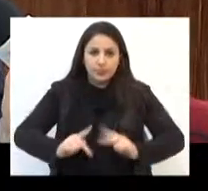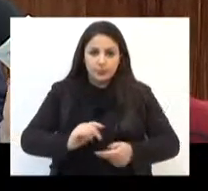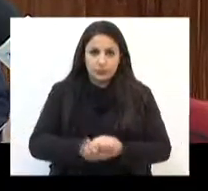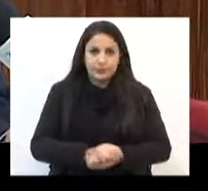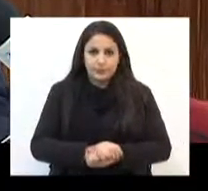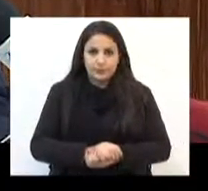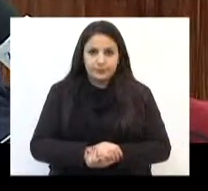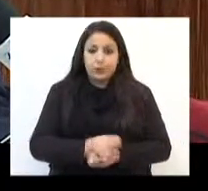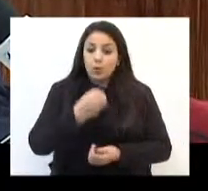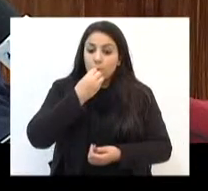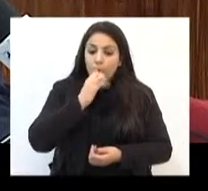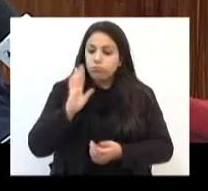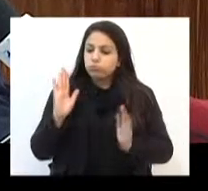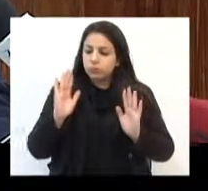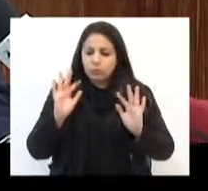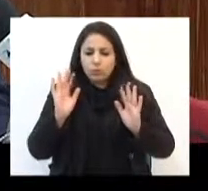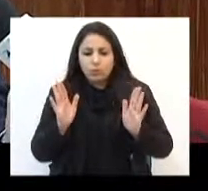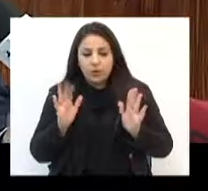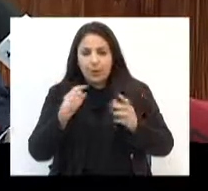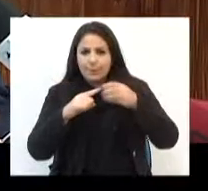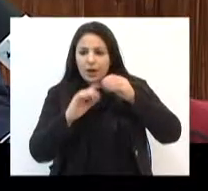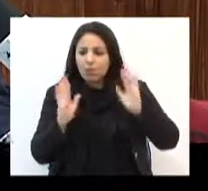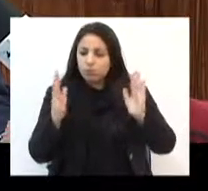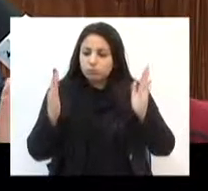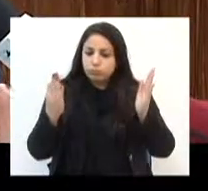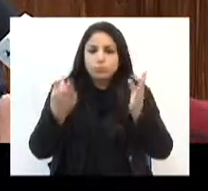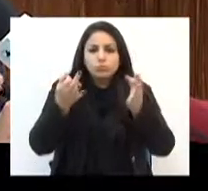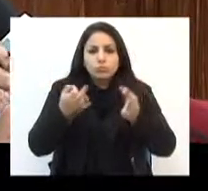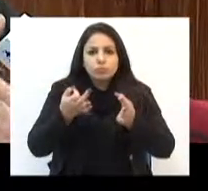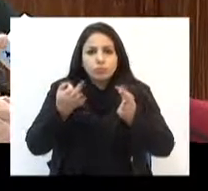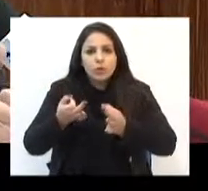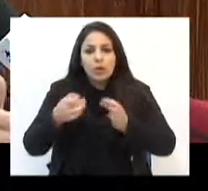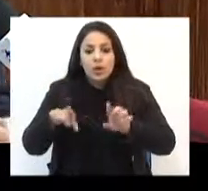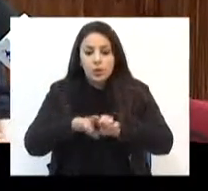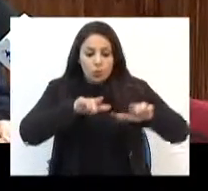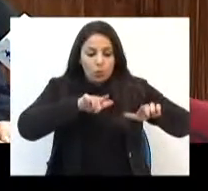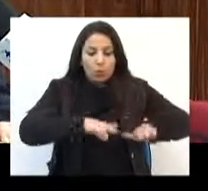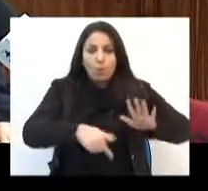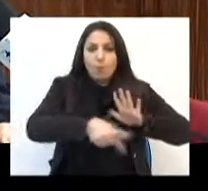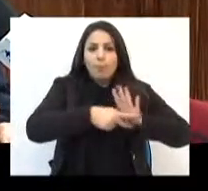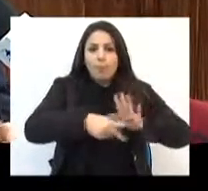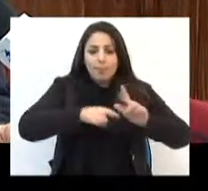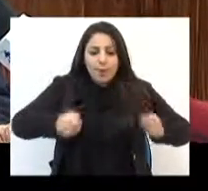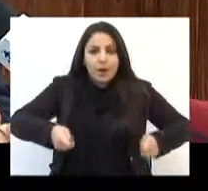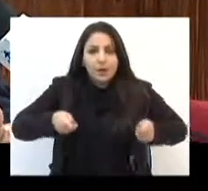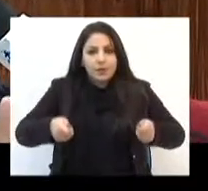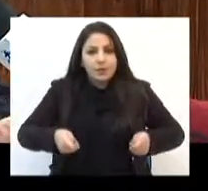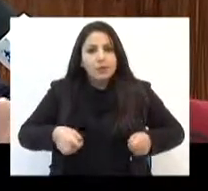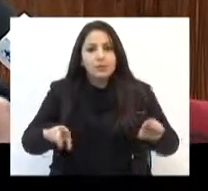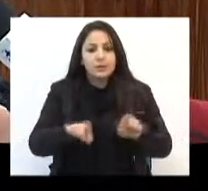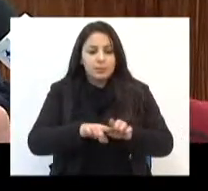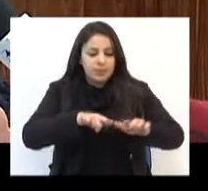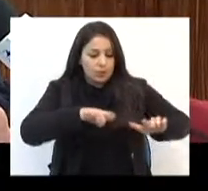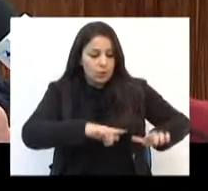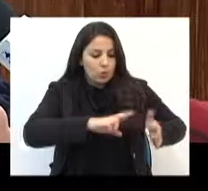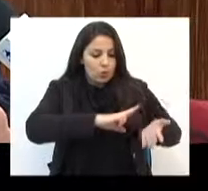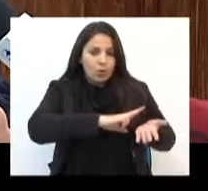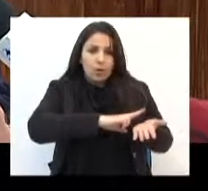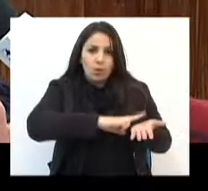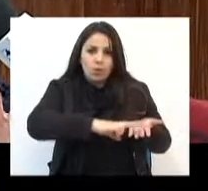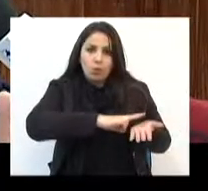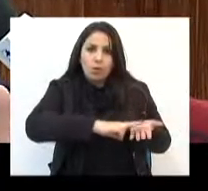a proteção do entorno dessa parada, que hoje, se o cidadão prestar atenção, nós estamos